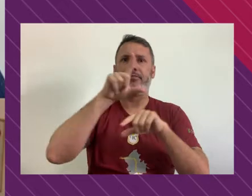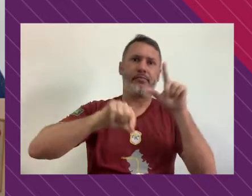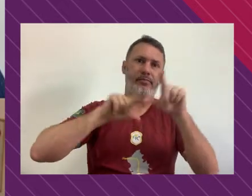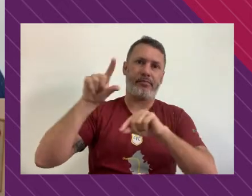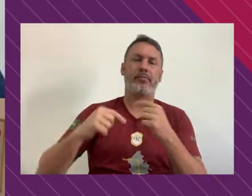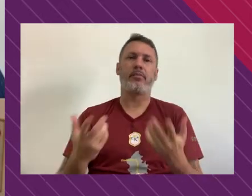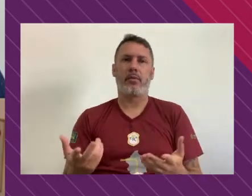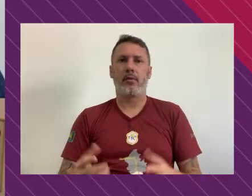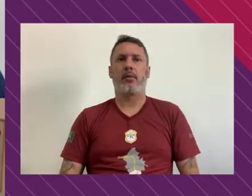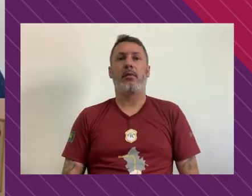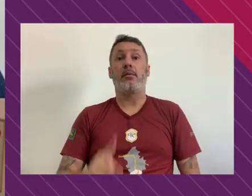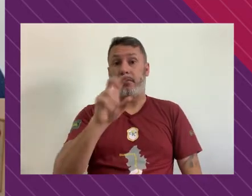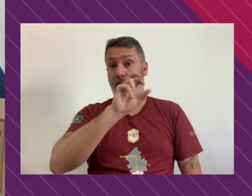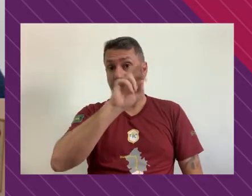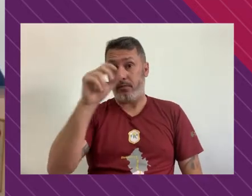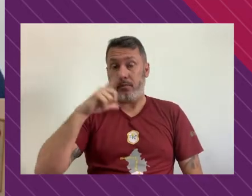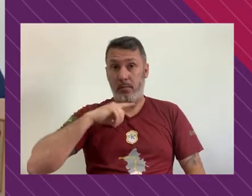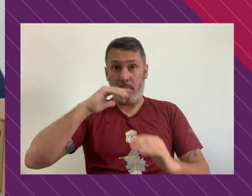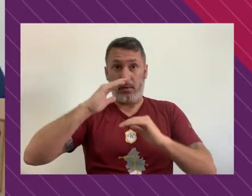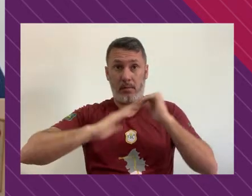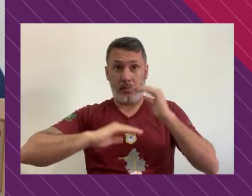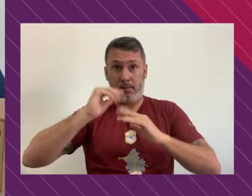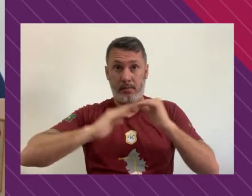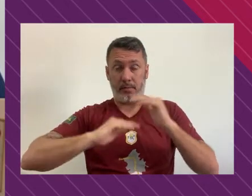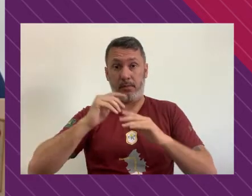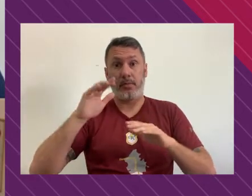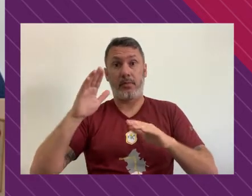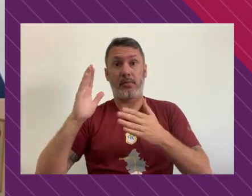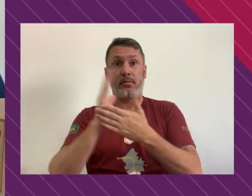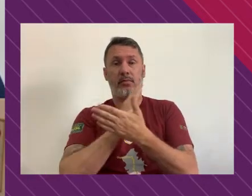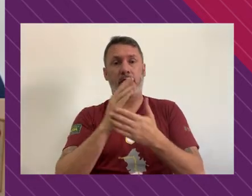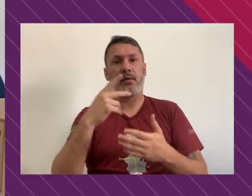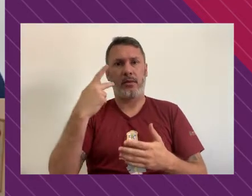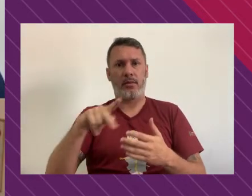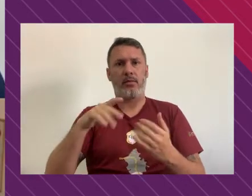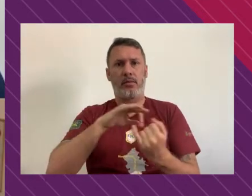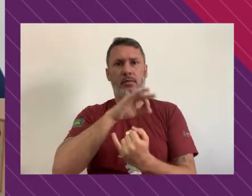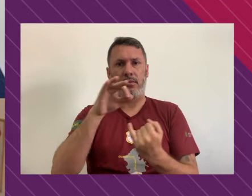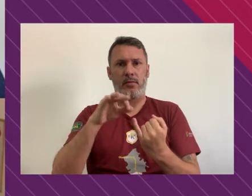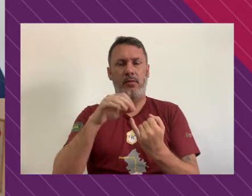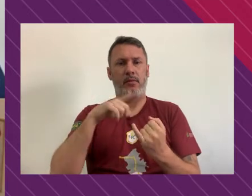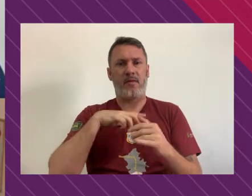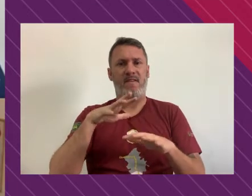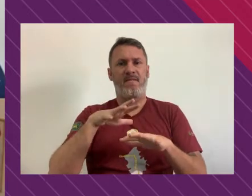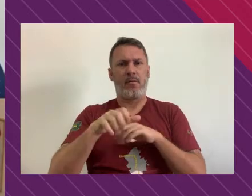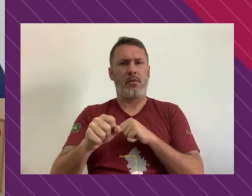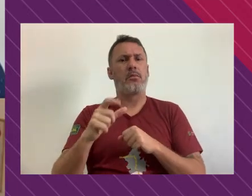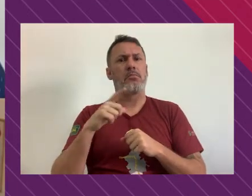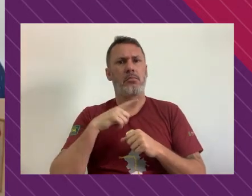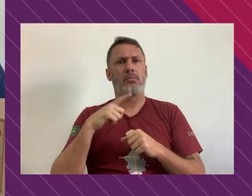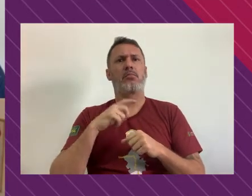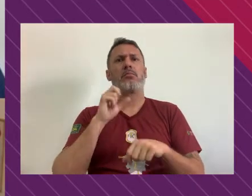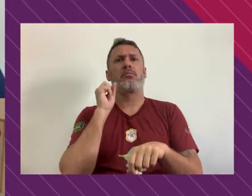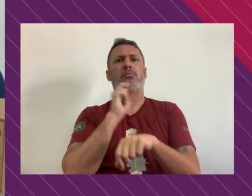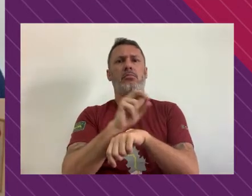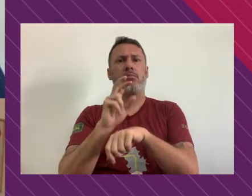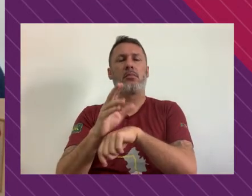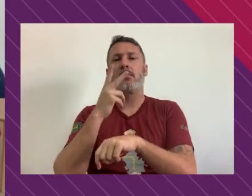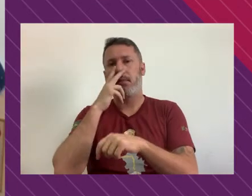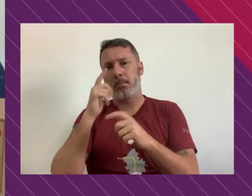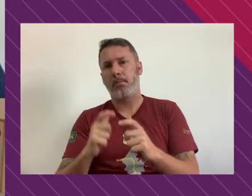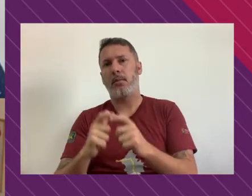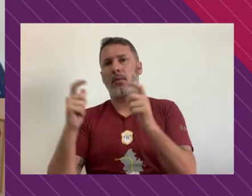que tem profissões que, muitas delas até com formação aqui no Instituto Federal, que tem uma oferta de emprego maior